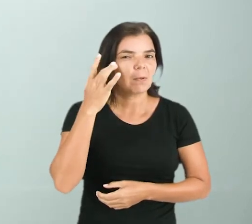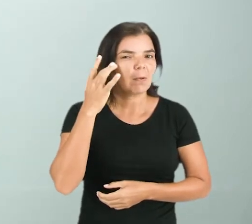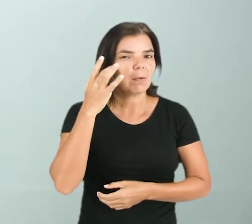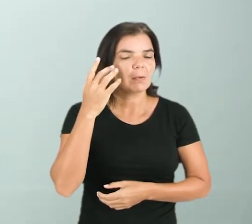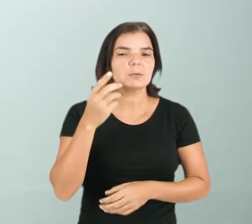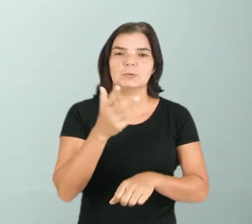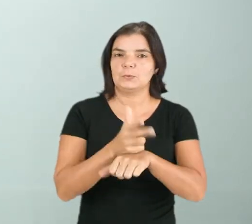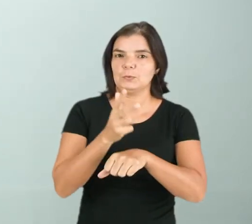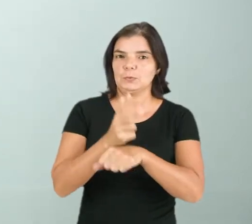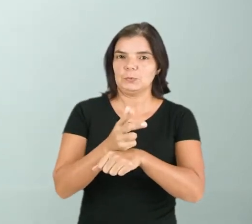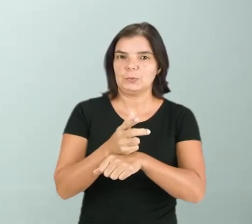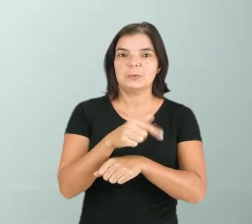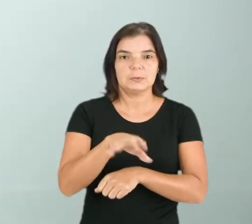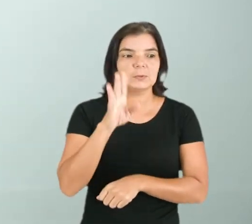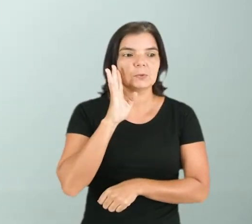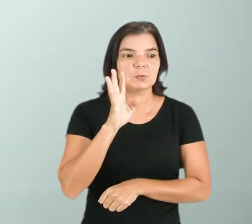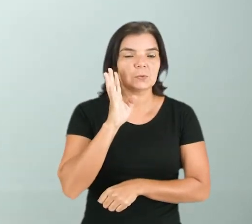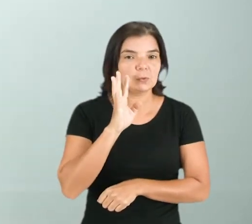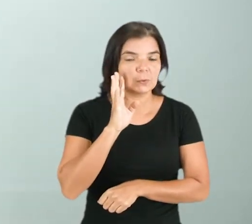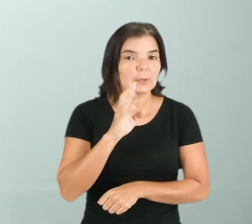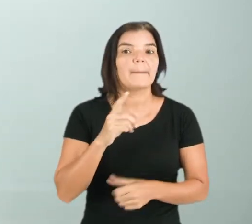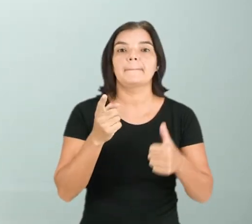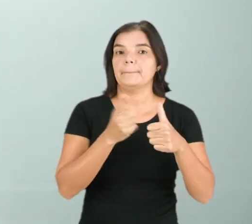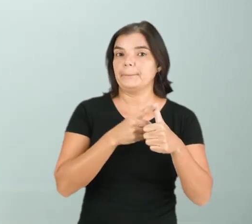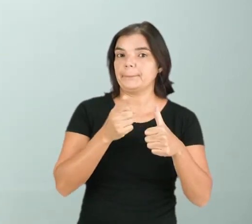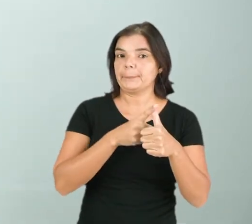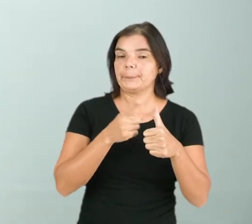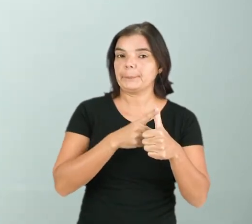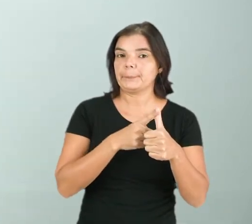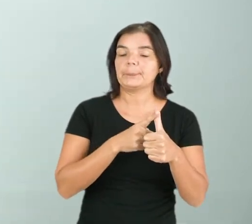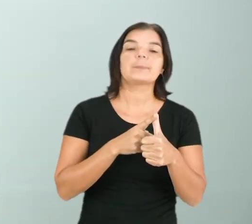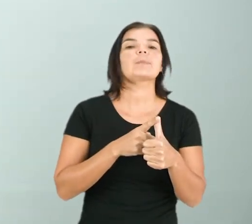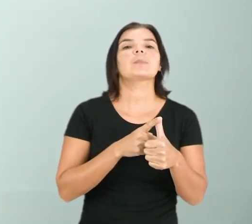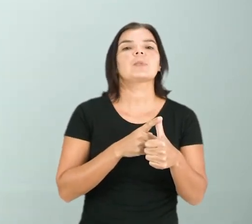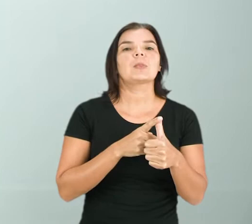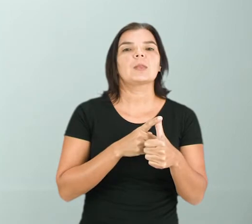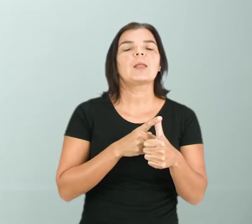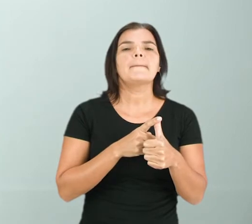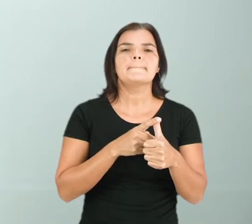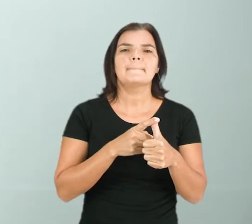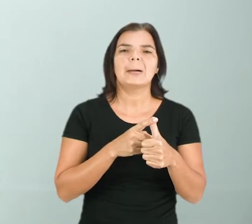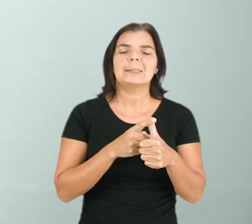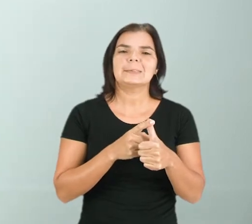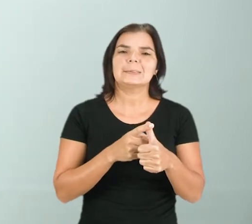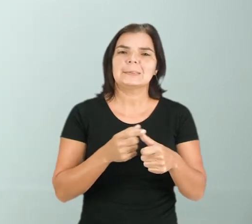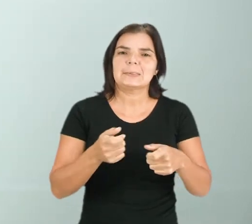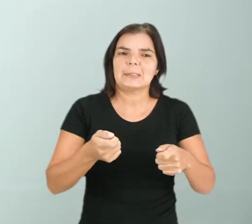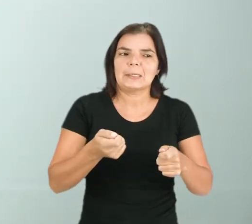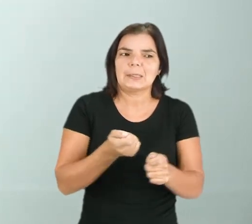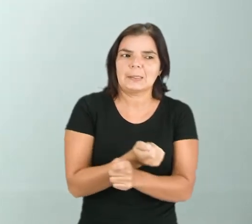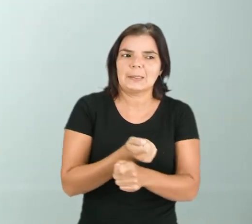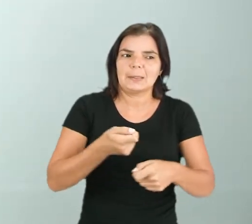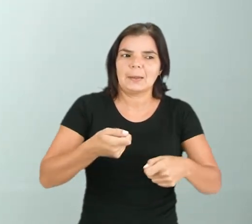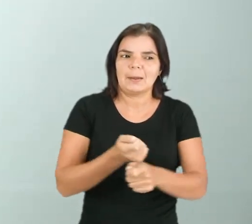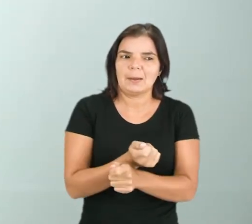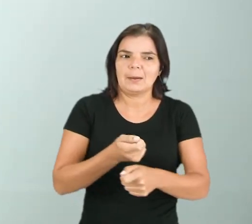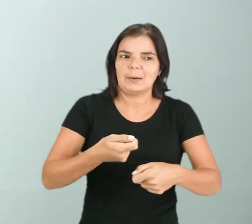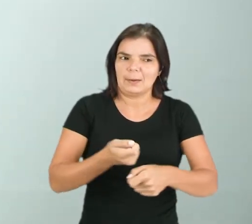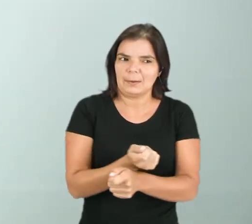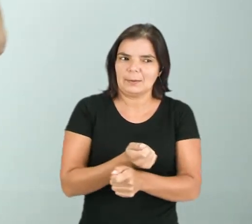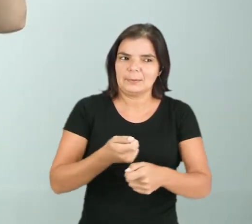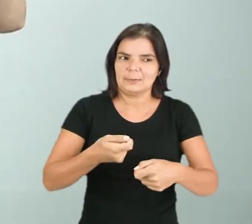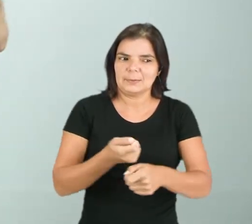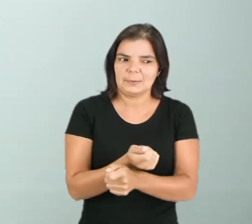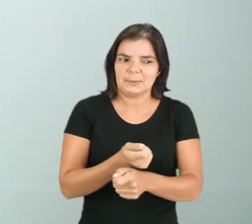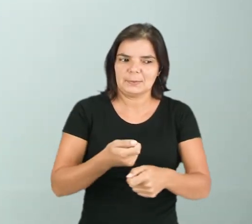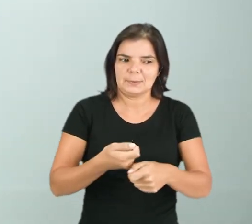vídeo? Acharam interessante, né? Primeiro ela foi, acho que era o alicate, né? Ele foi medindo assim, pulando. Ah,